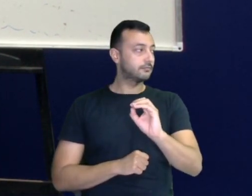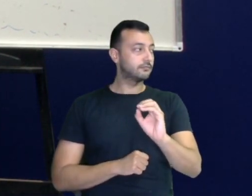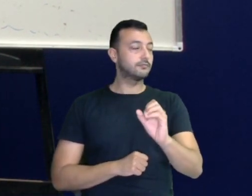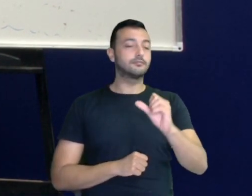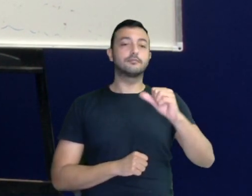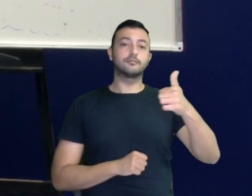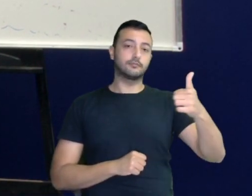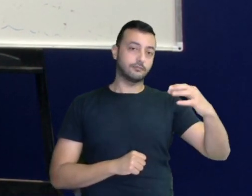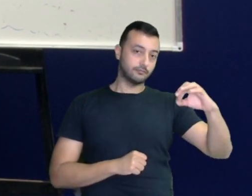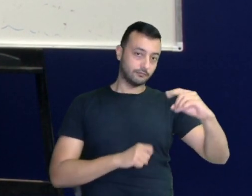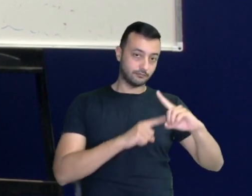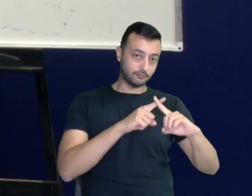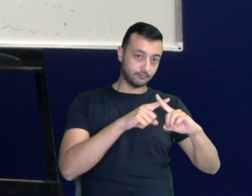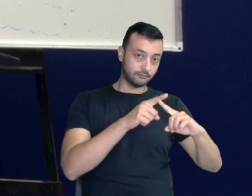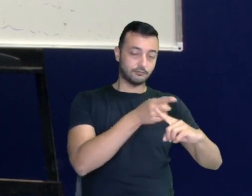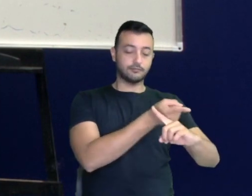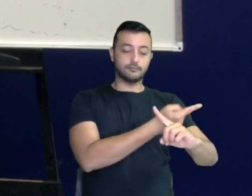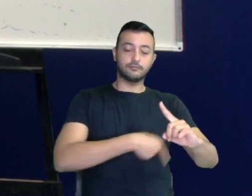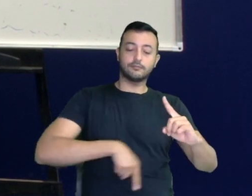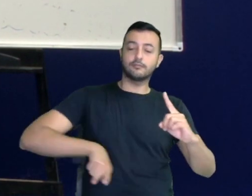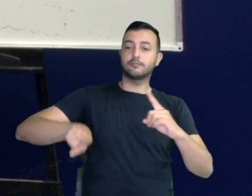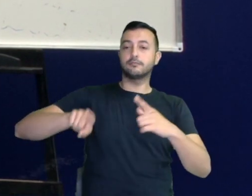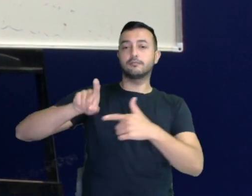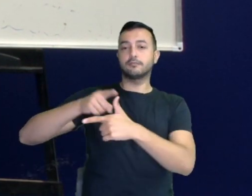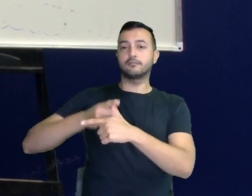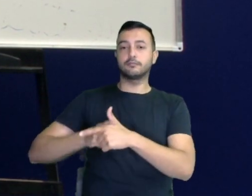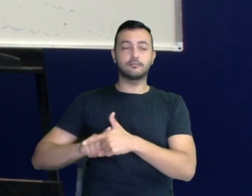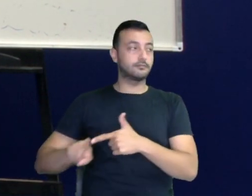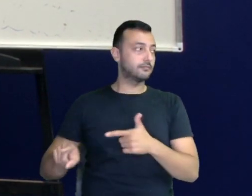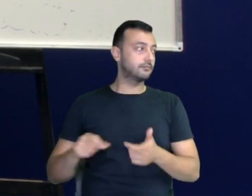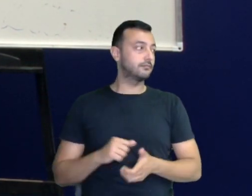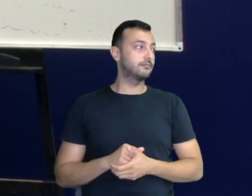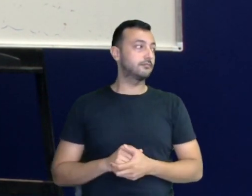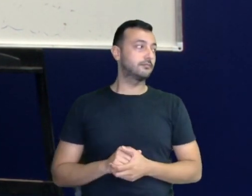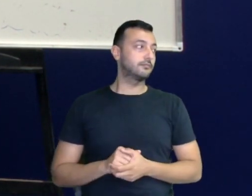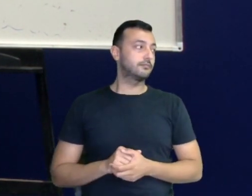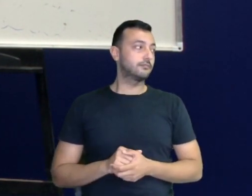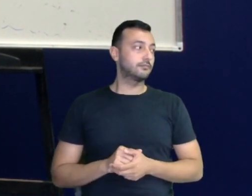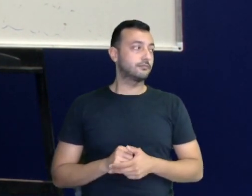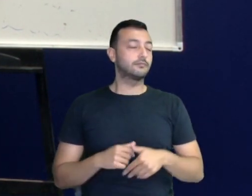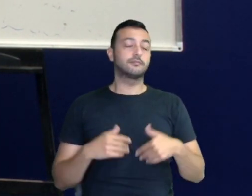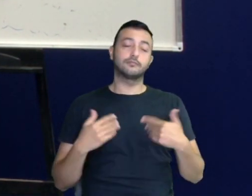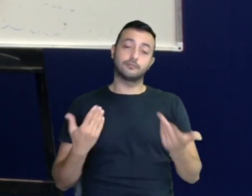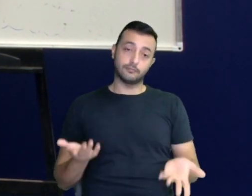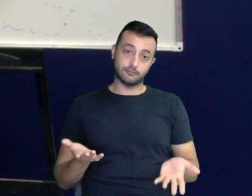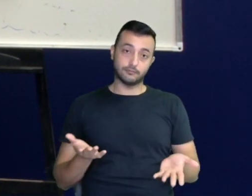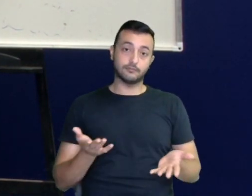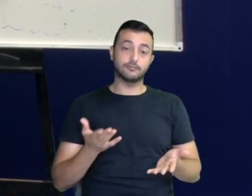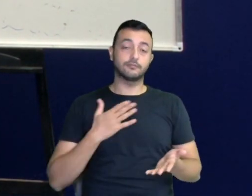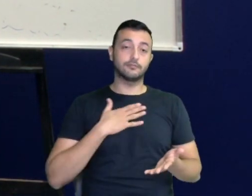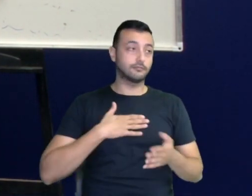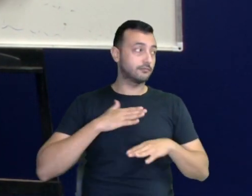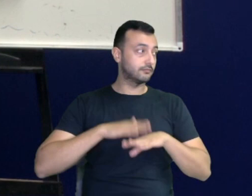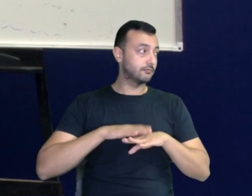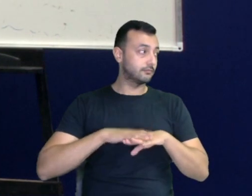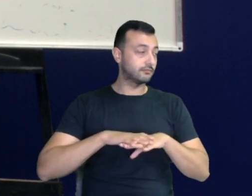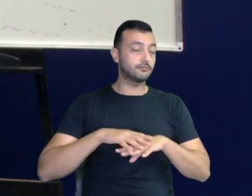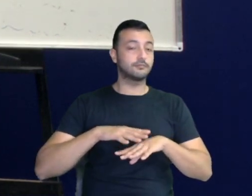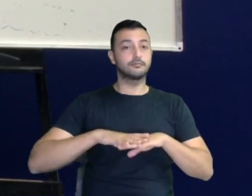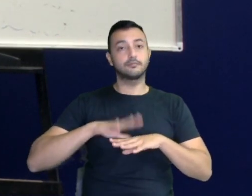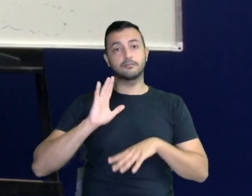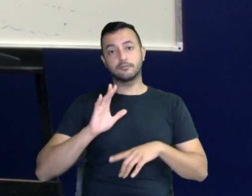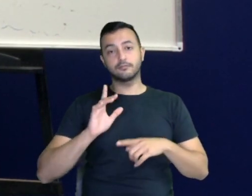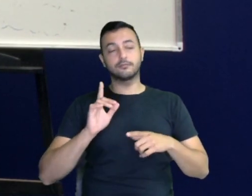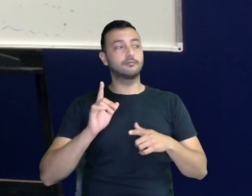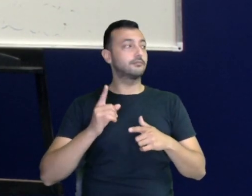o 10, que está multiplicando o x, vai passar para lá dividindo. Para quem já gosta mais de matemática, nem